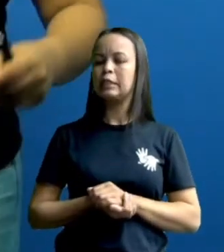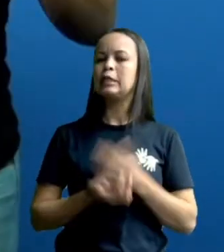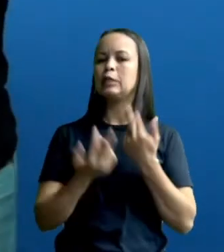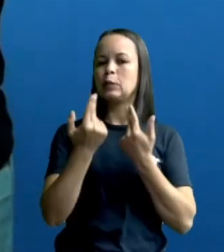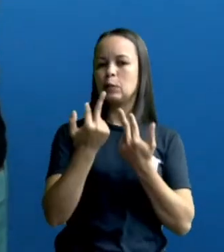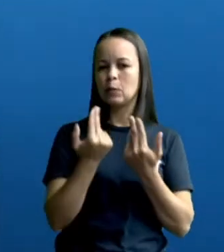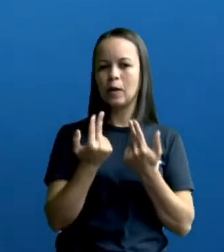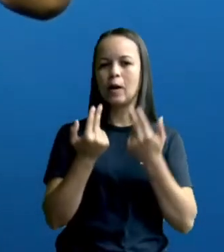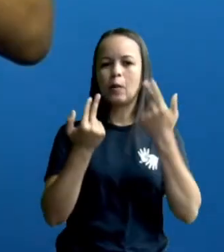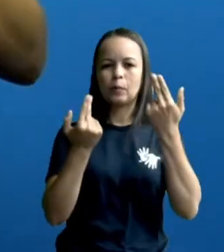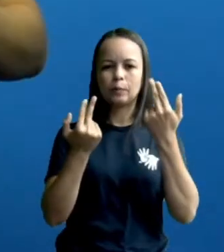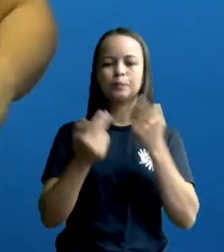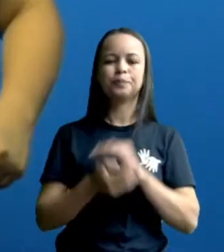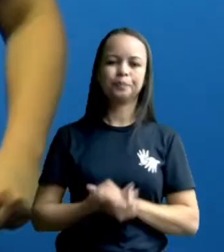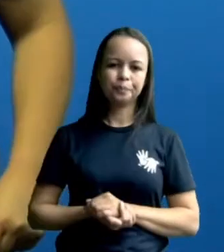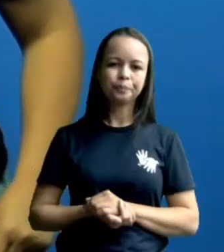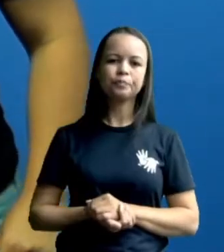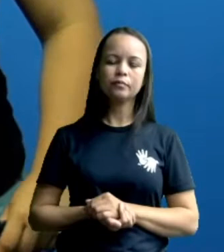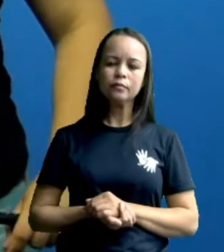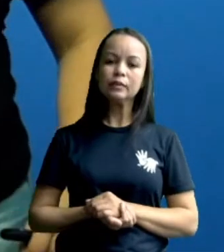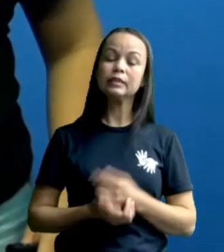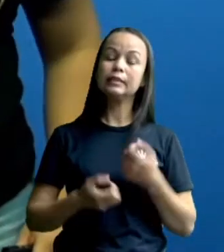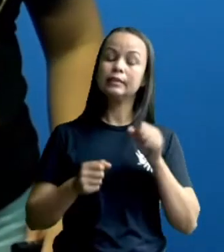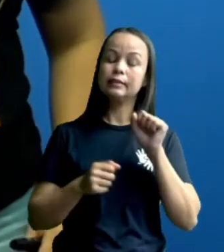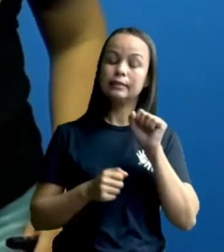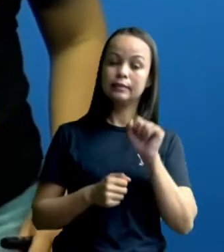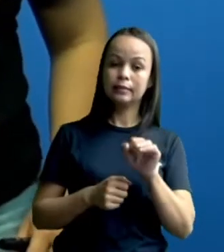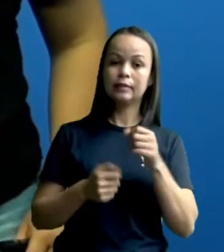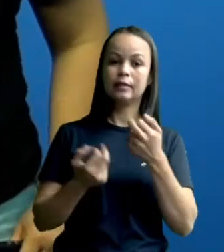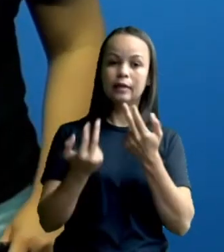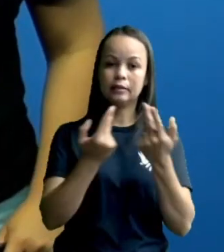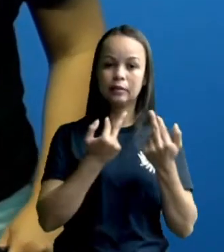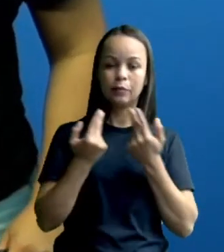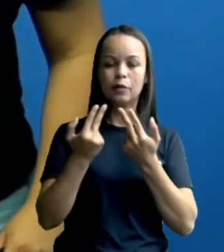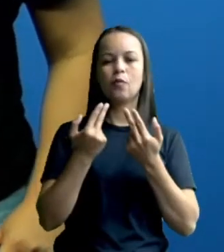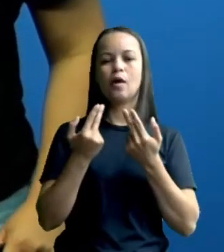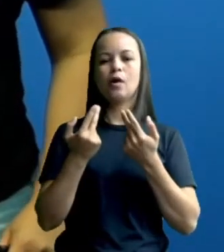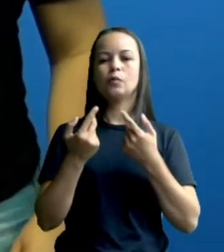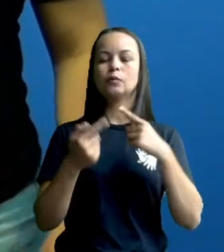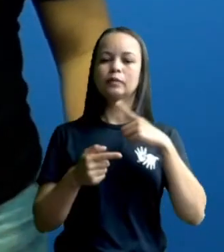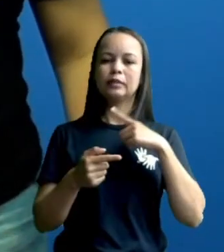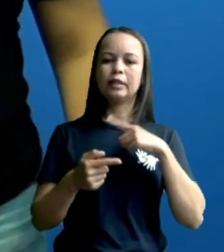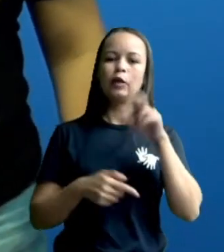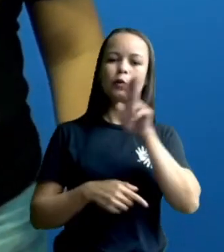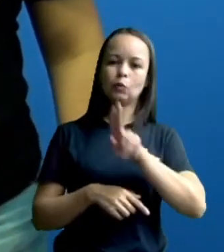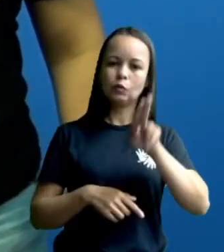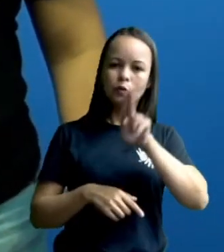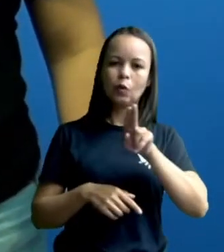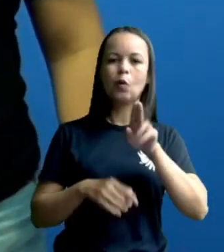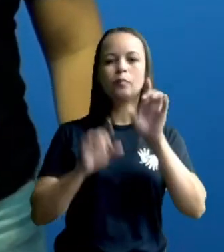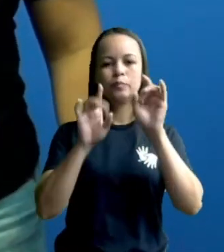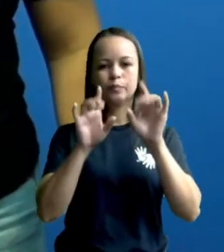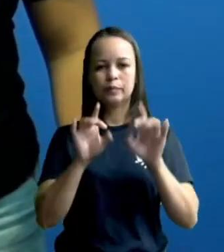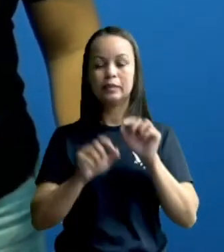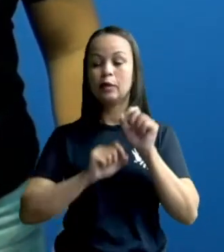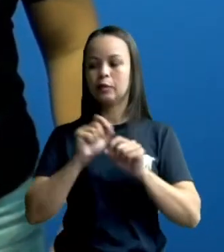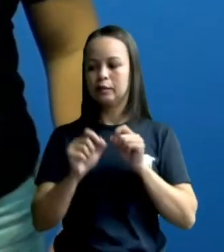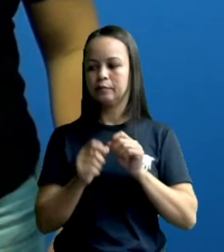Igual. Então, se ele é igual, ele também recebe um nome especial. Ele recebe o nome